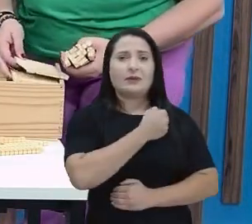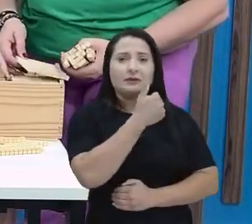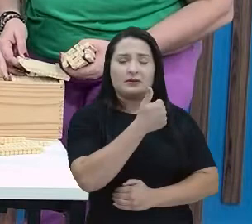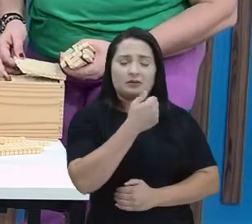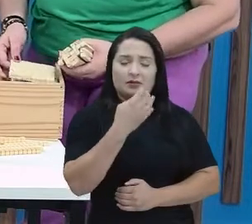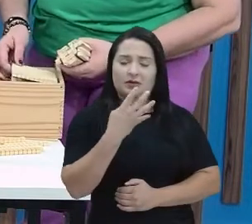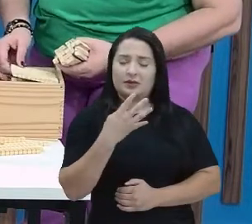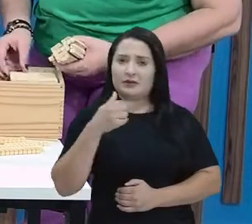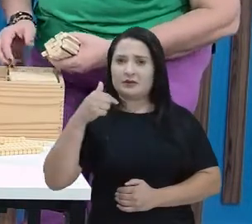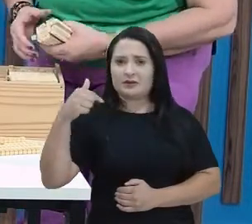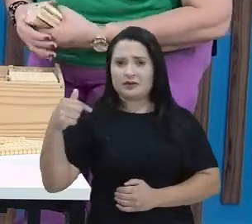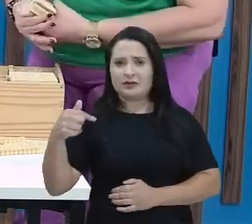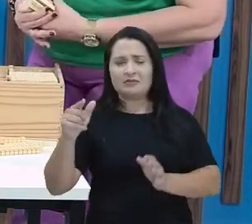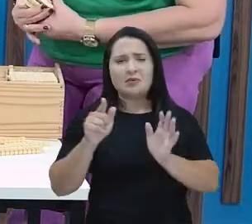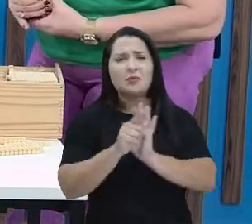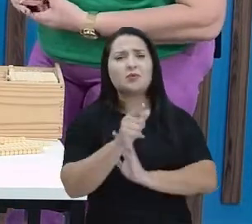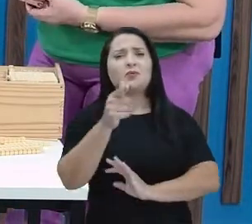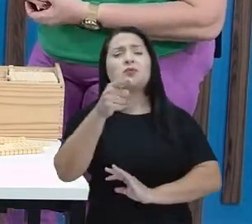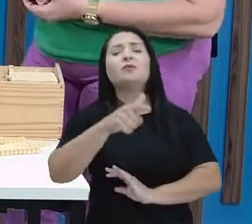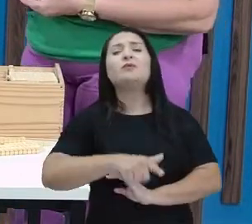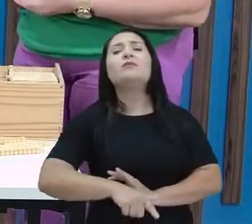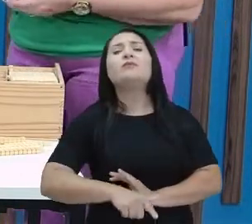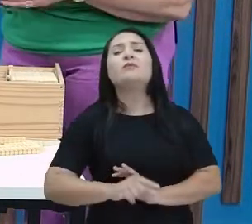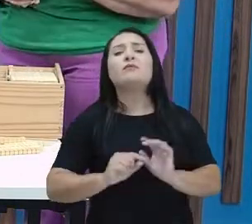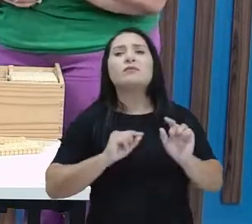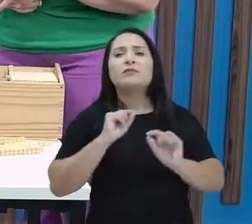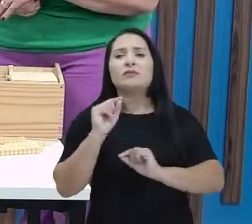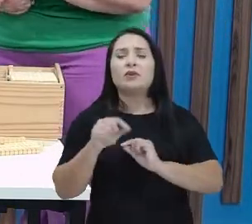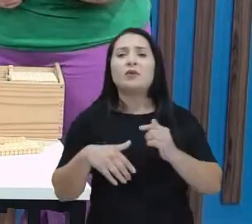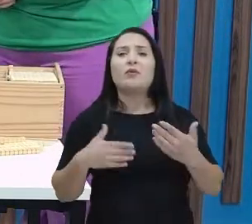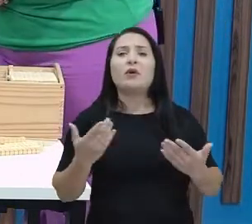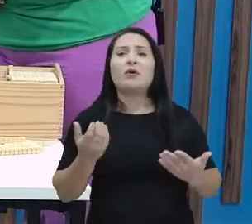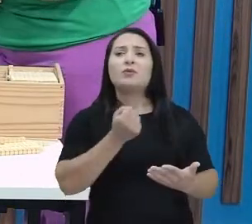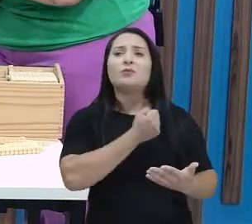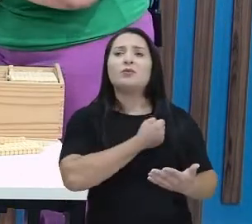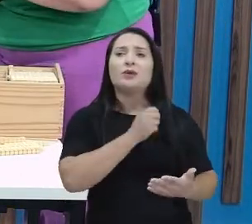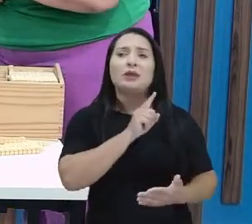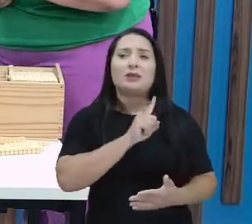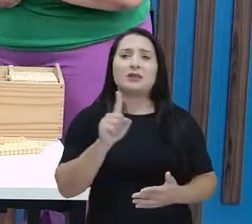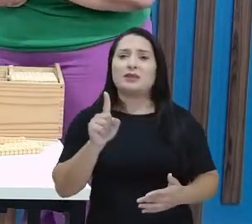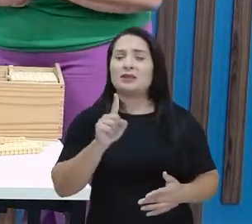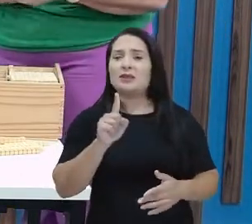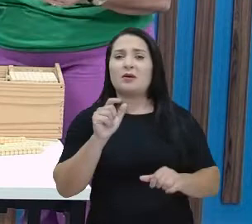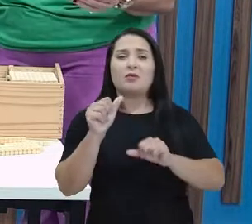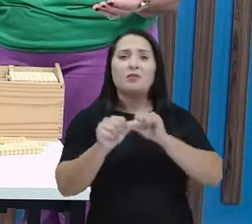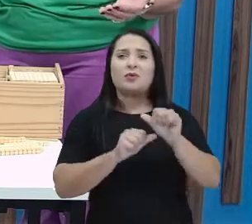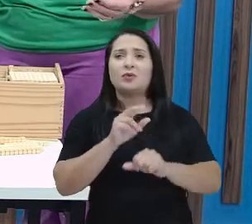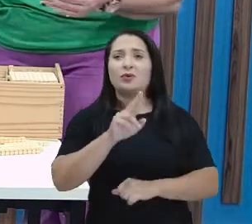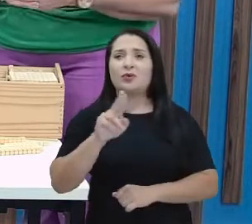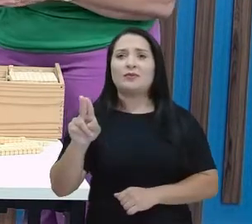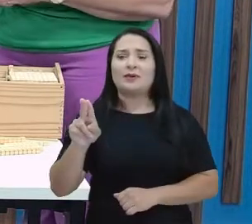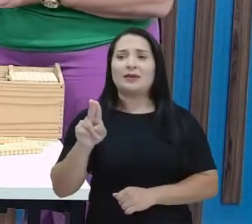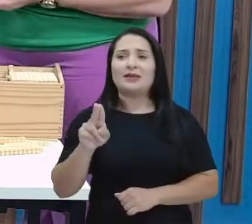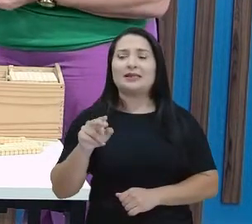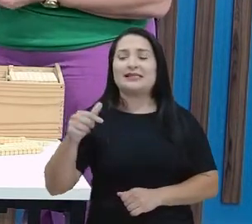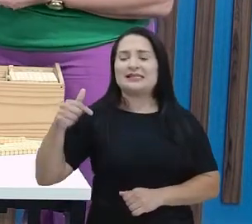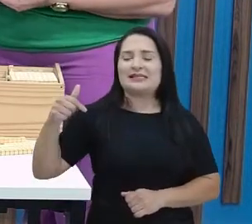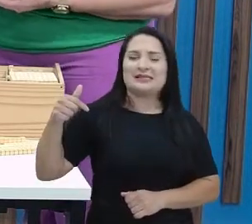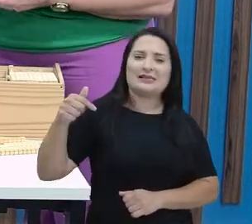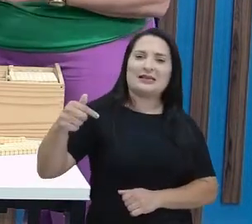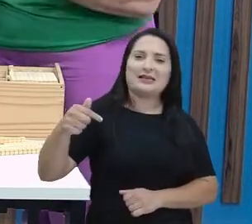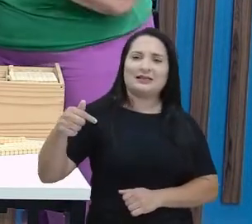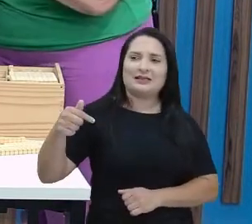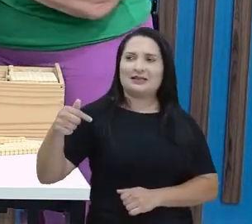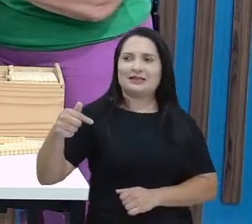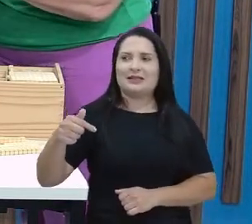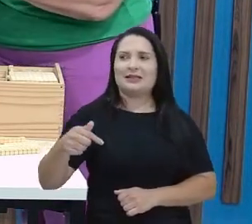147. Aí eu pergunto novamente, qual o... Número que não muda. Que não muda o nome. É o 7. É o 7.